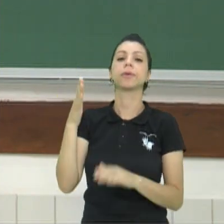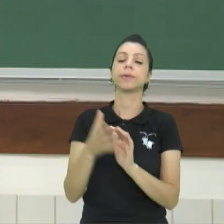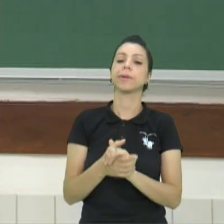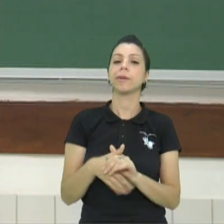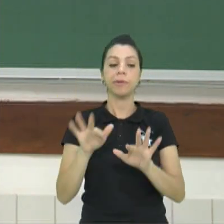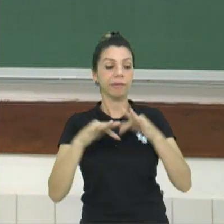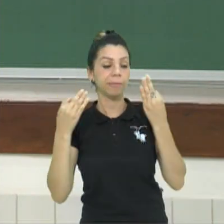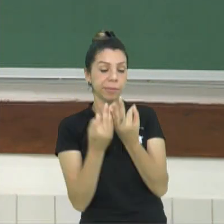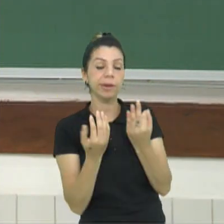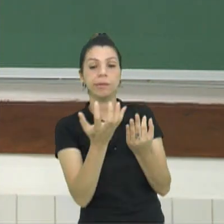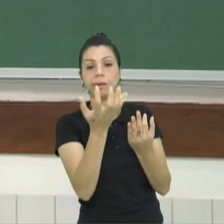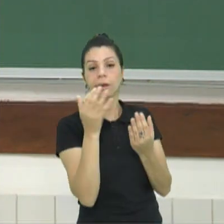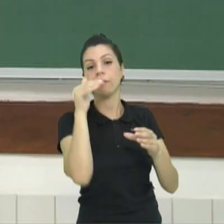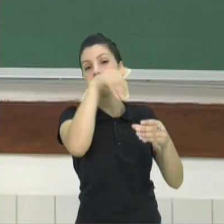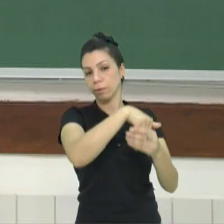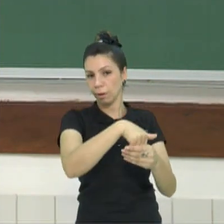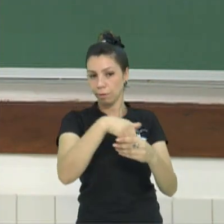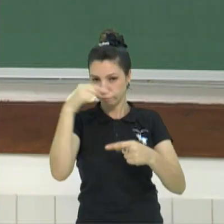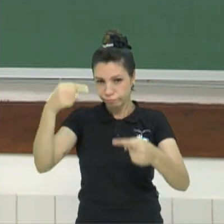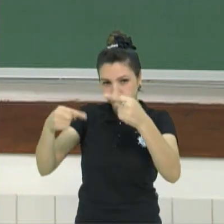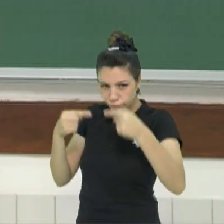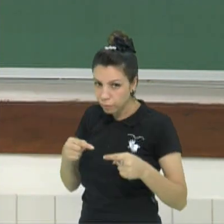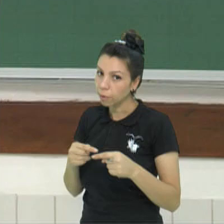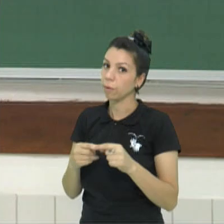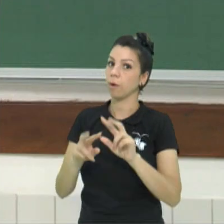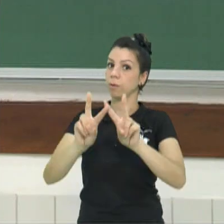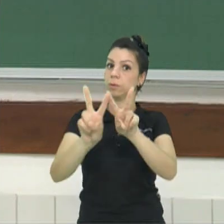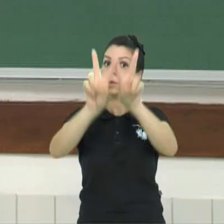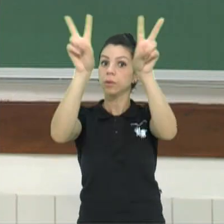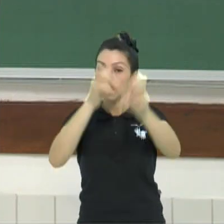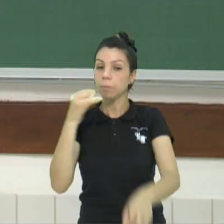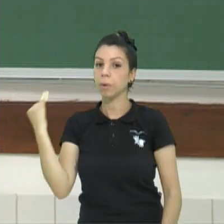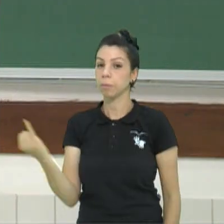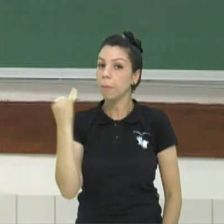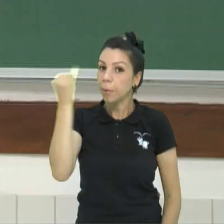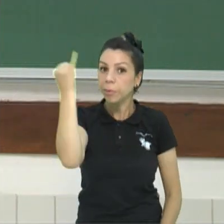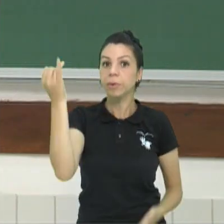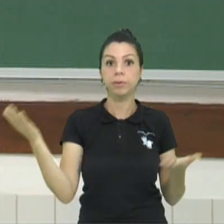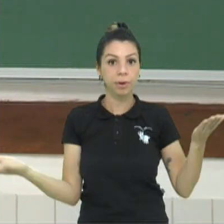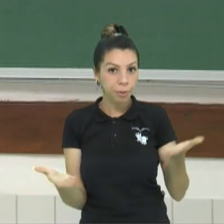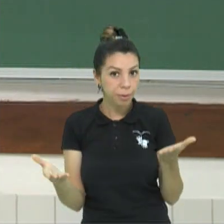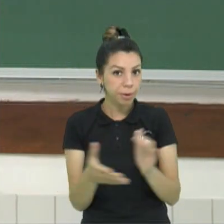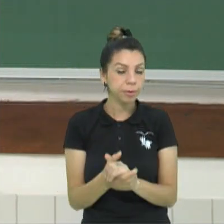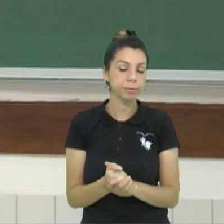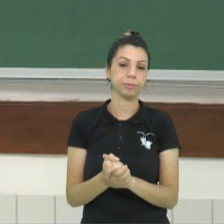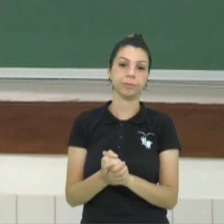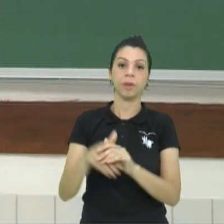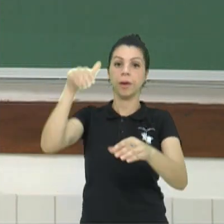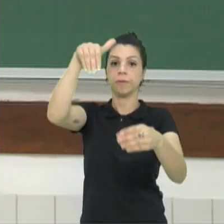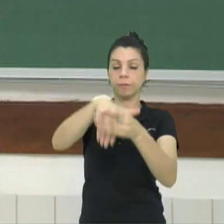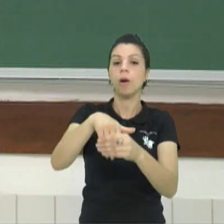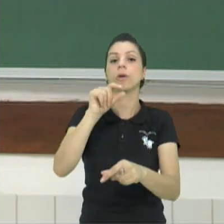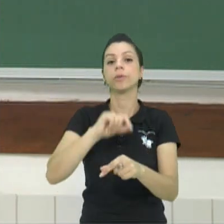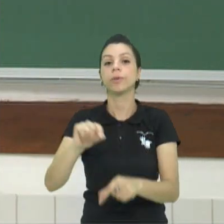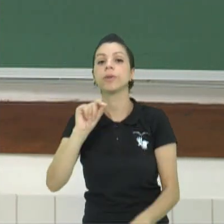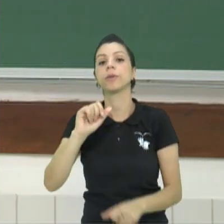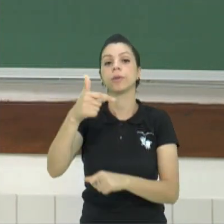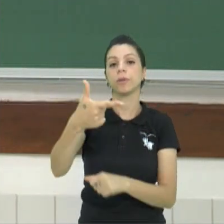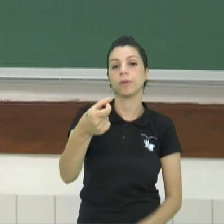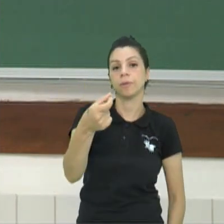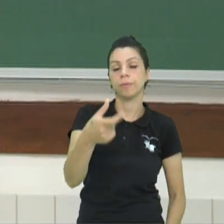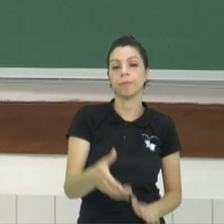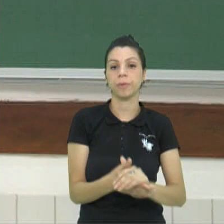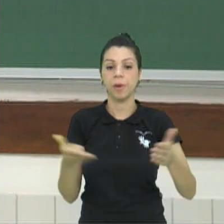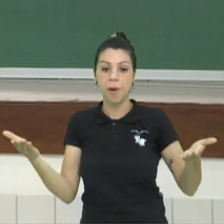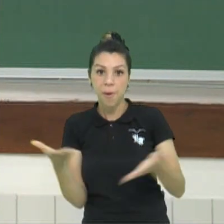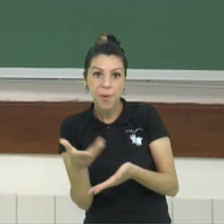pensa em votar? Você discute isso? Tema super importante atualmente. Eleições 2020. Mas hoje o tema é a eleição